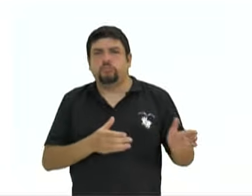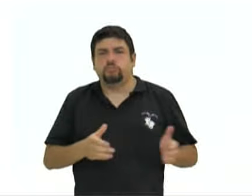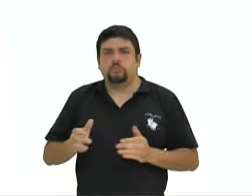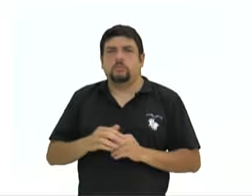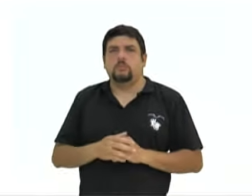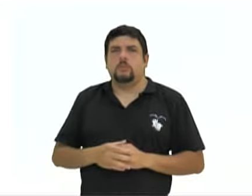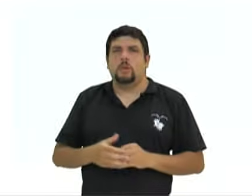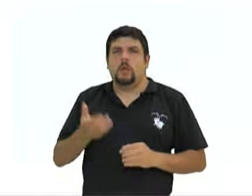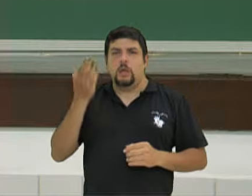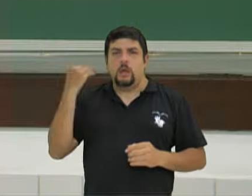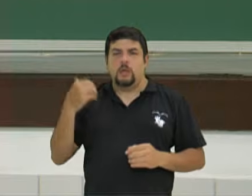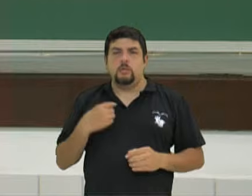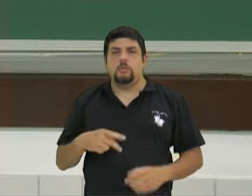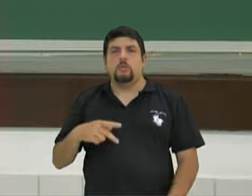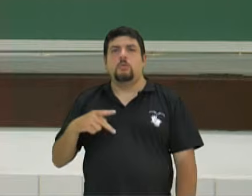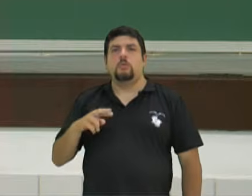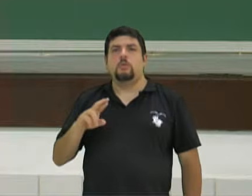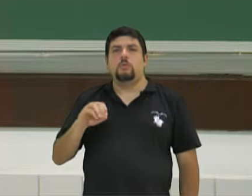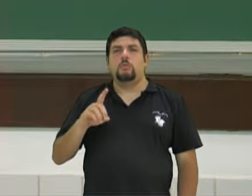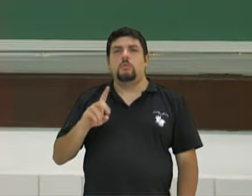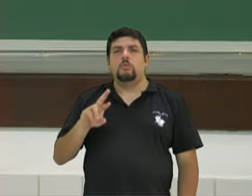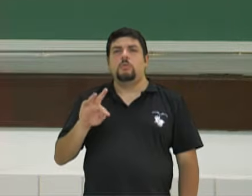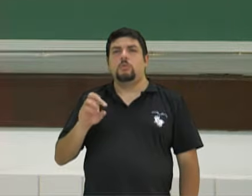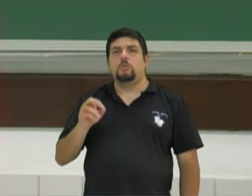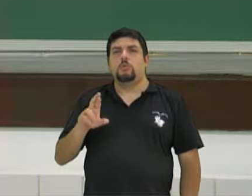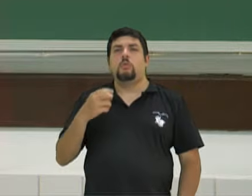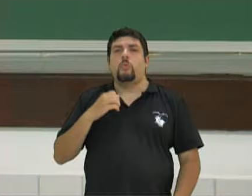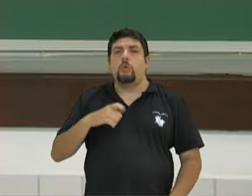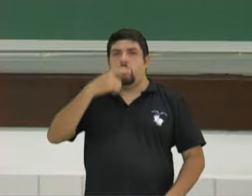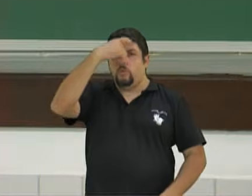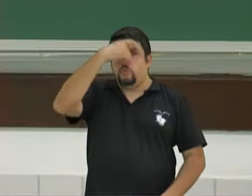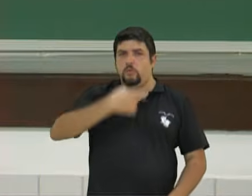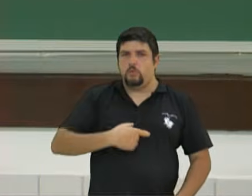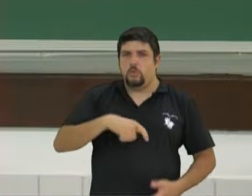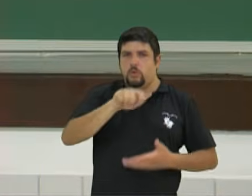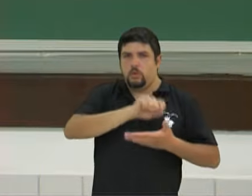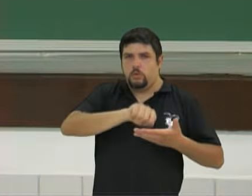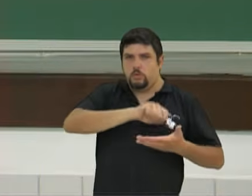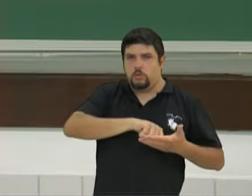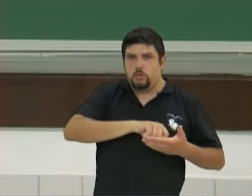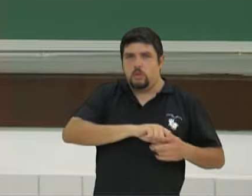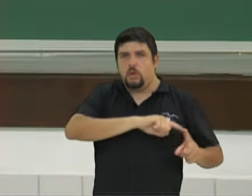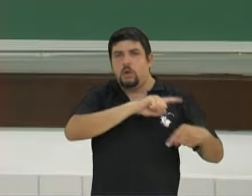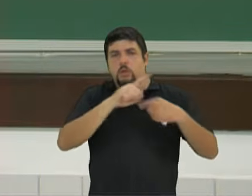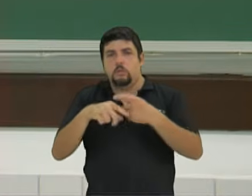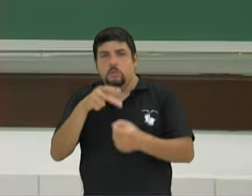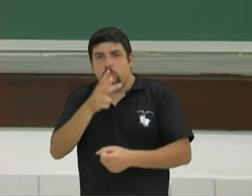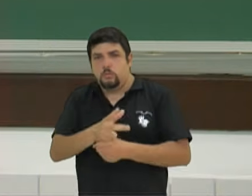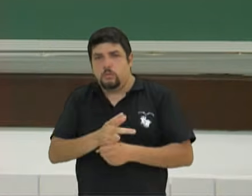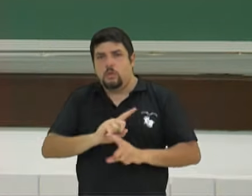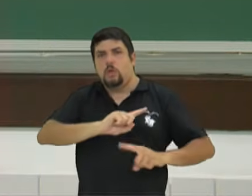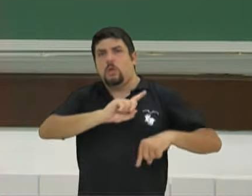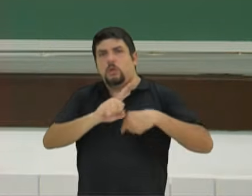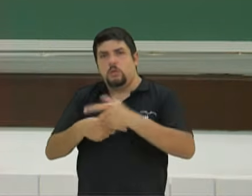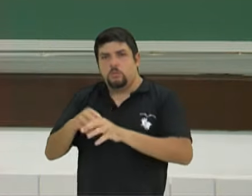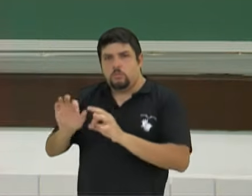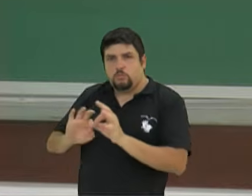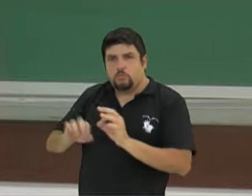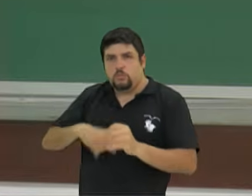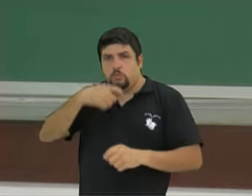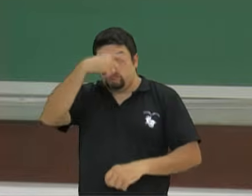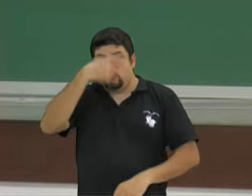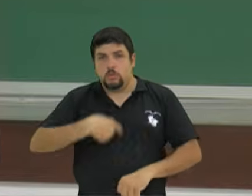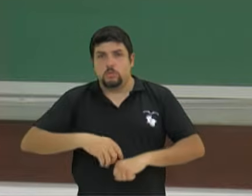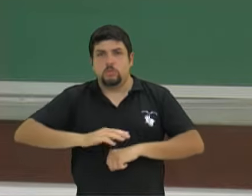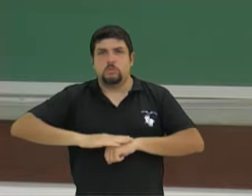produtor fazia tudo. Ele era o roteirista, ele era o cara que escrevia, ele era o cara que editava, ele fazia tudo aquilo. Com isso aí, a gente